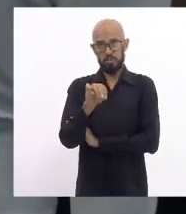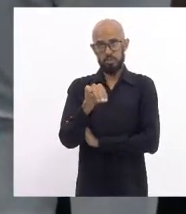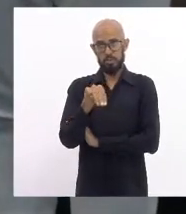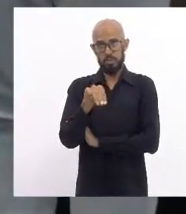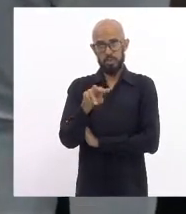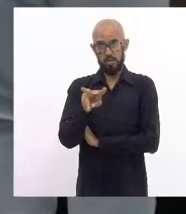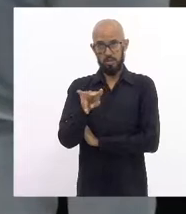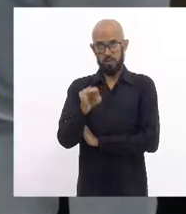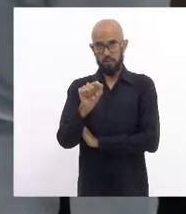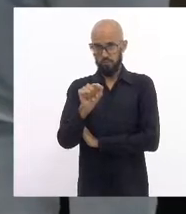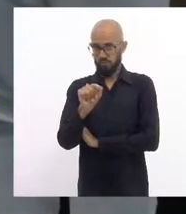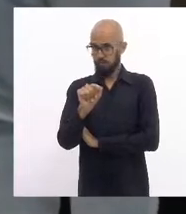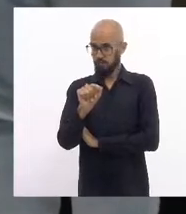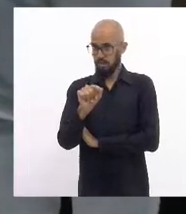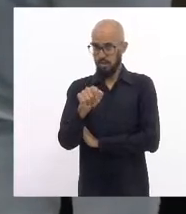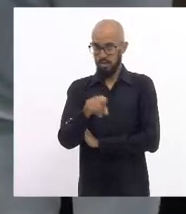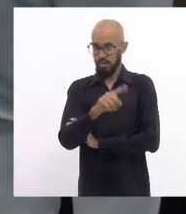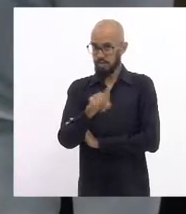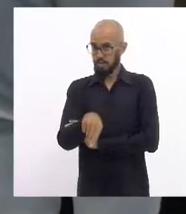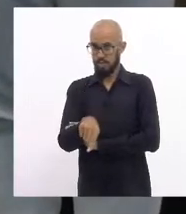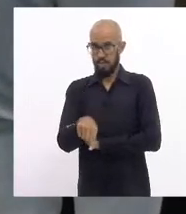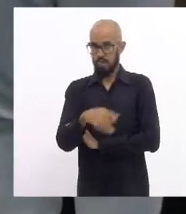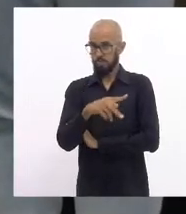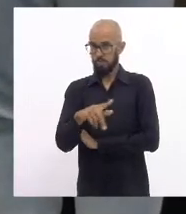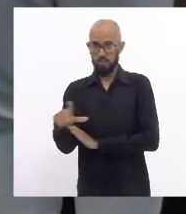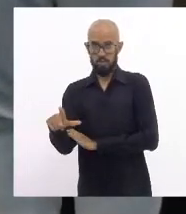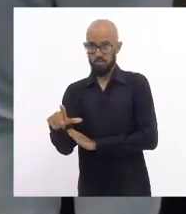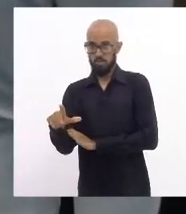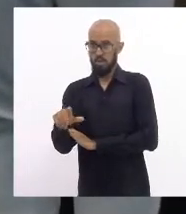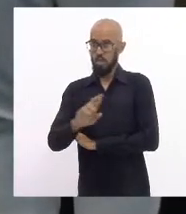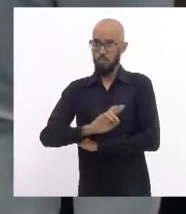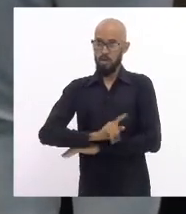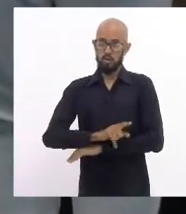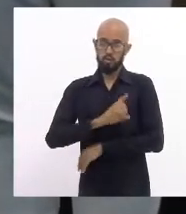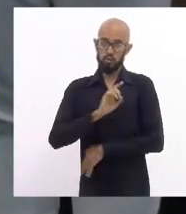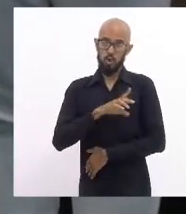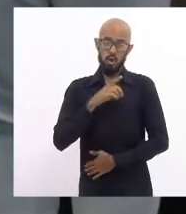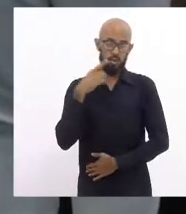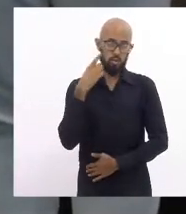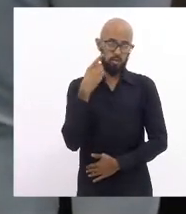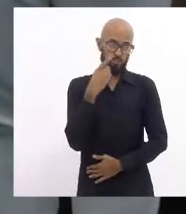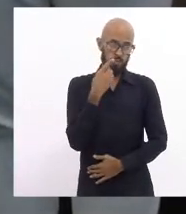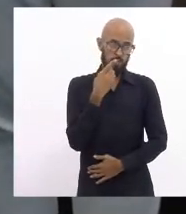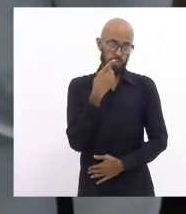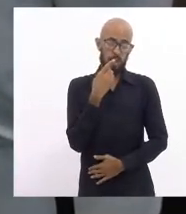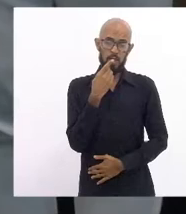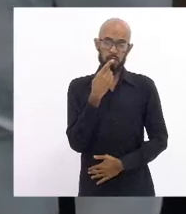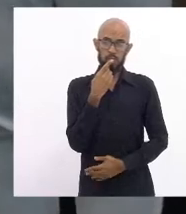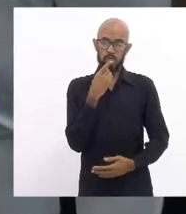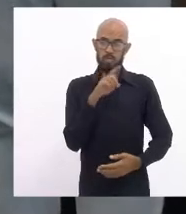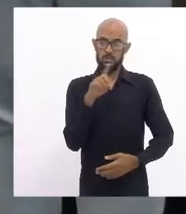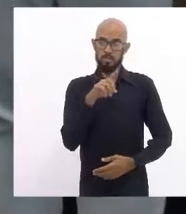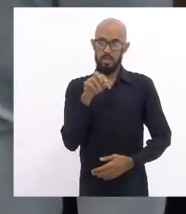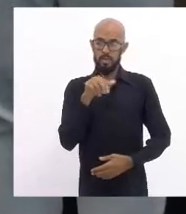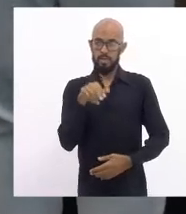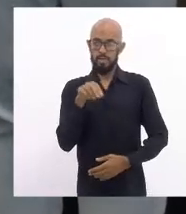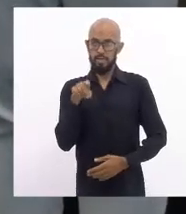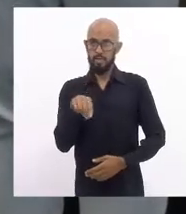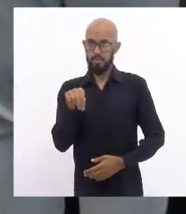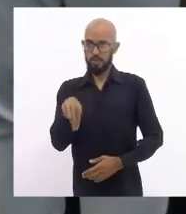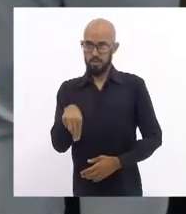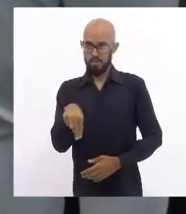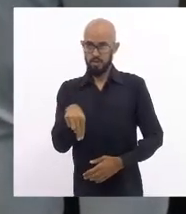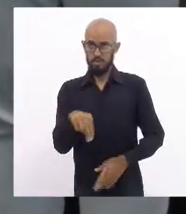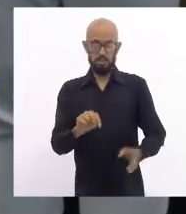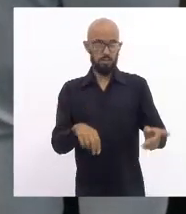Não é só a deputada Zeidan e o deputado Jalmir que tem opinião sobre